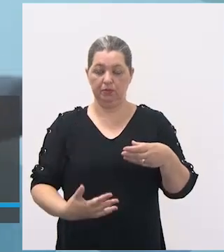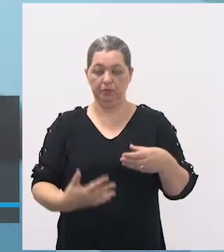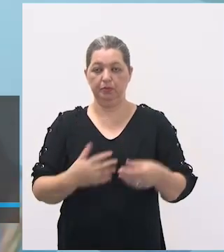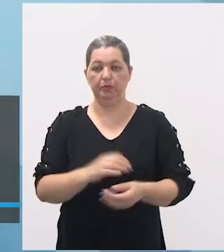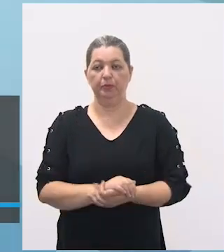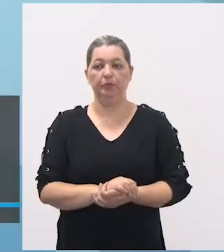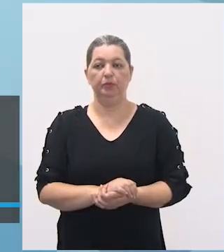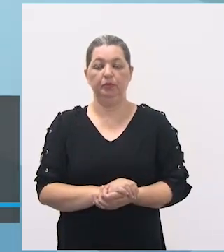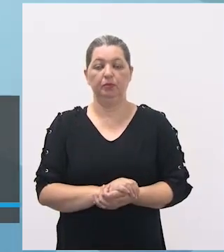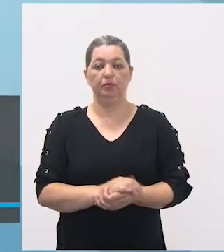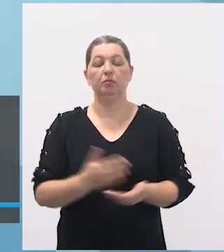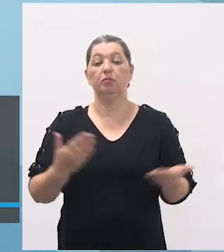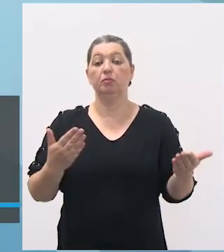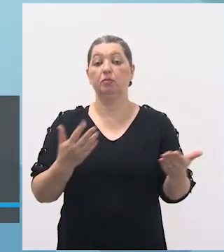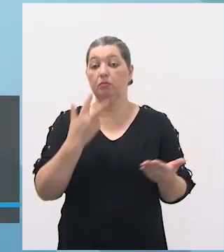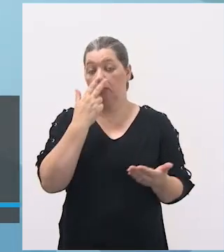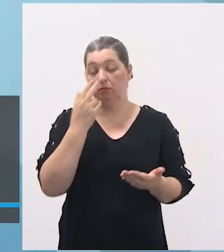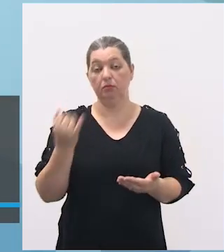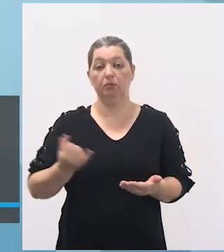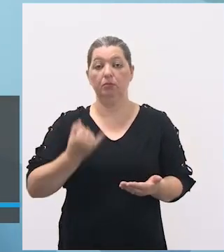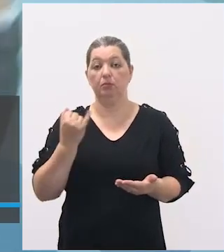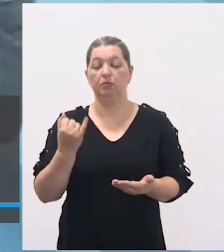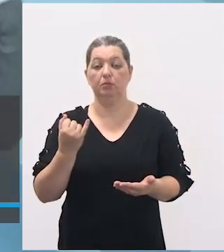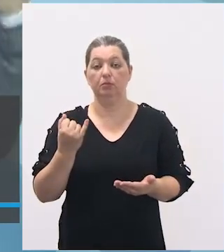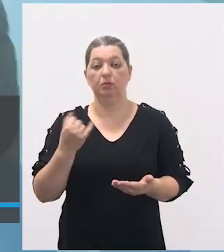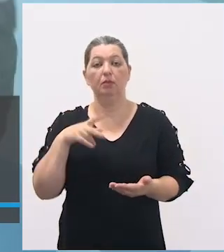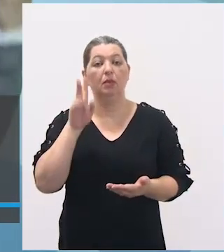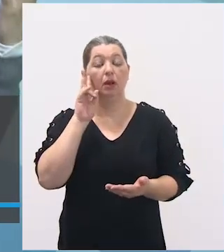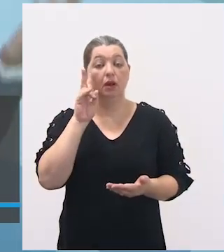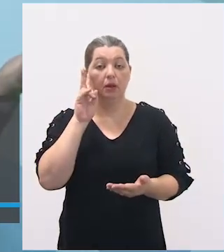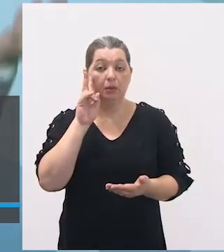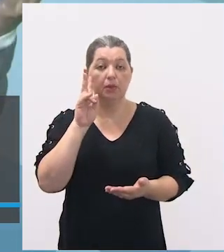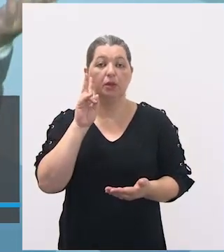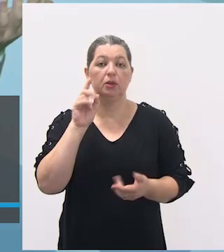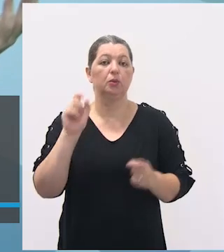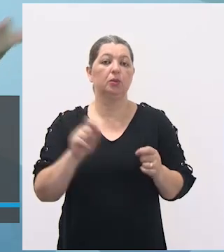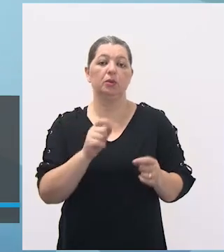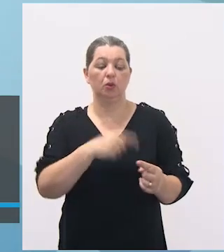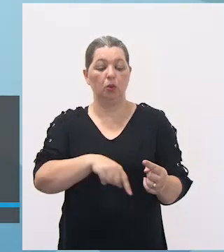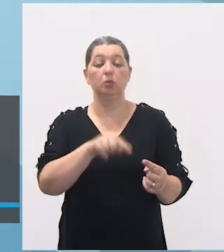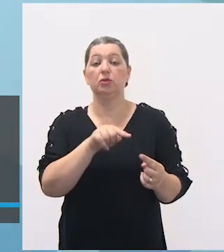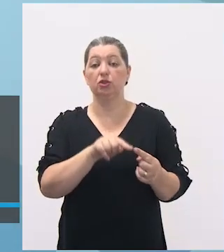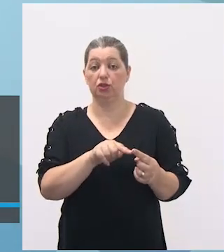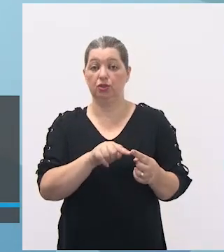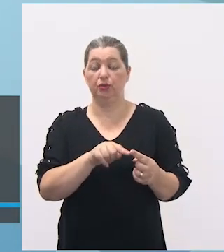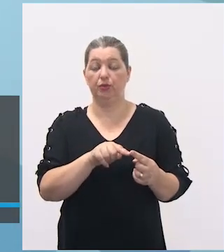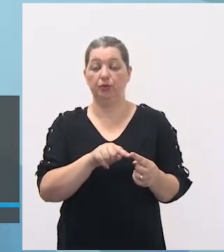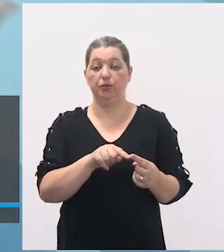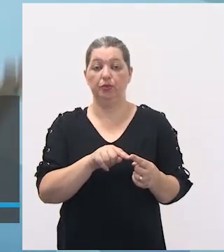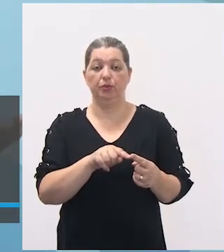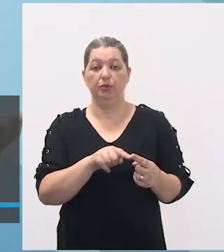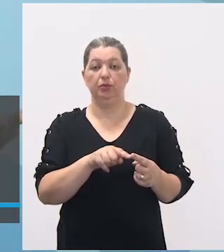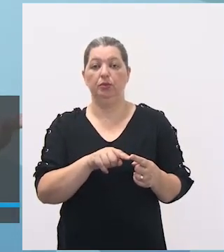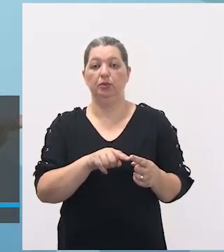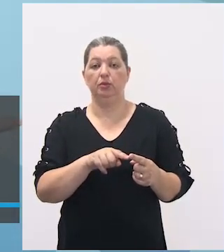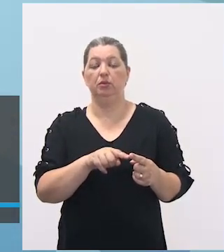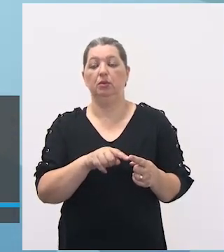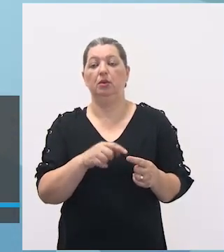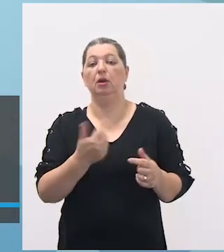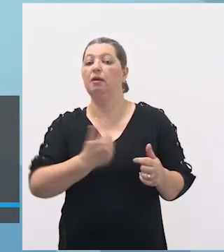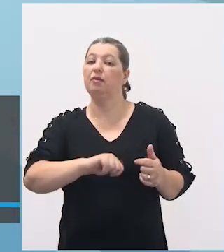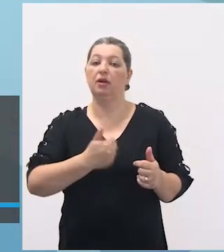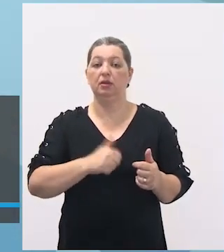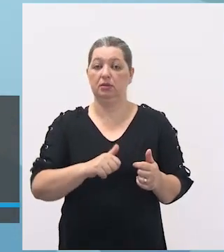acho que é importante sempre abrir relembrando, né, um pouco o propósito desse tipo de avaliação em larga escala,